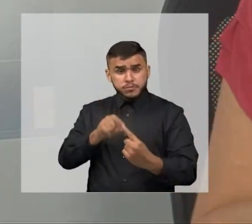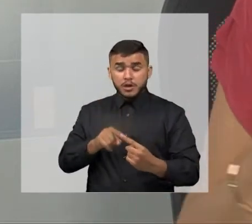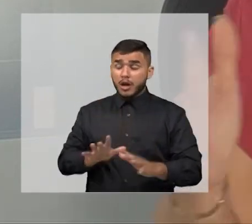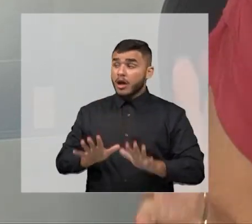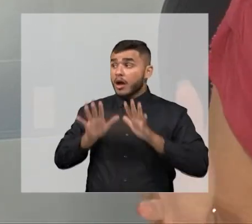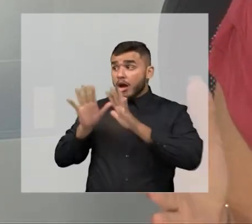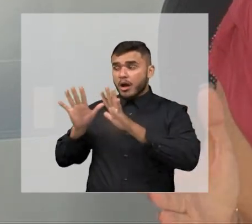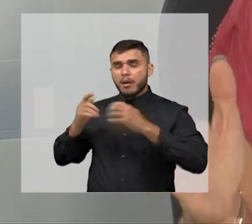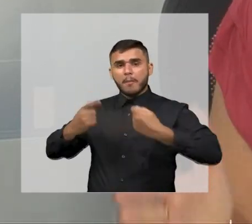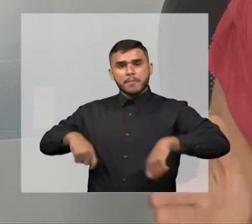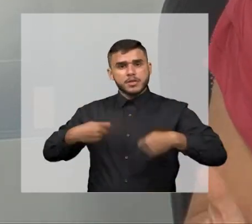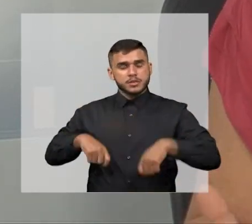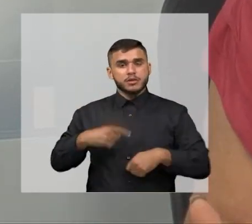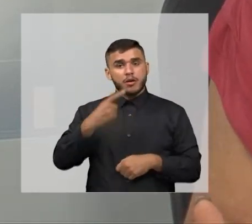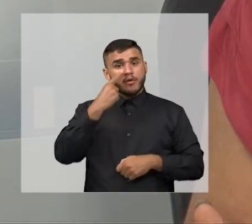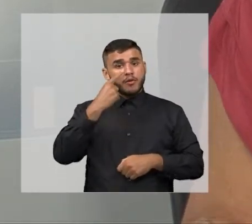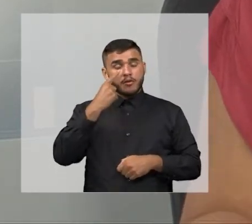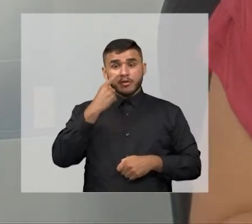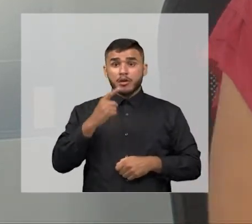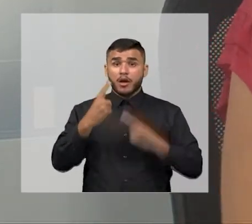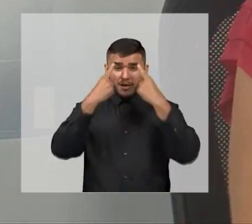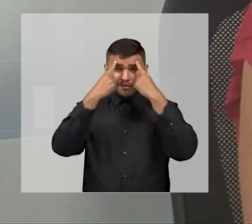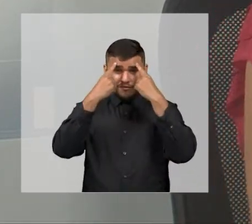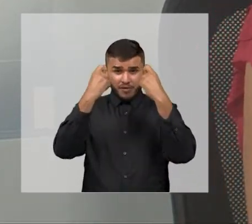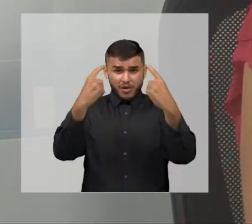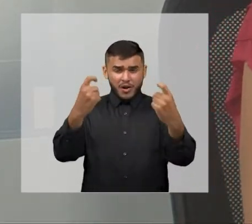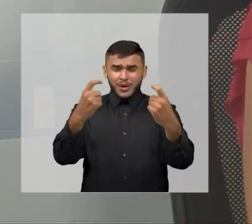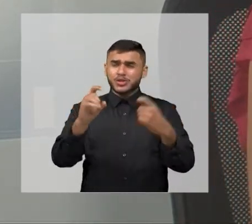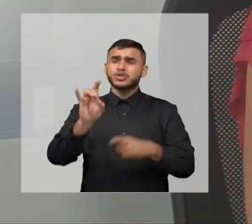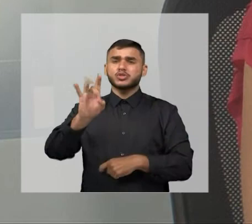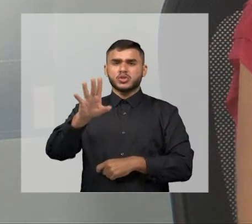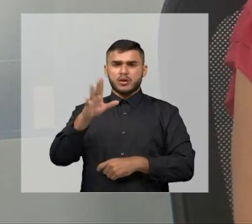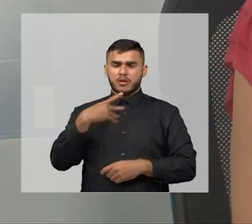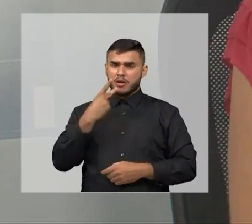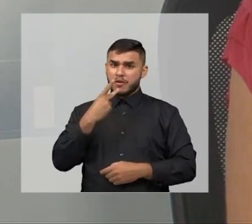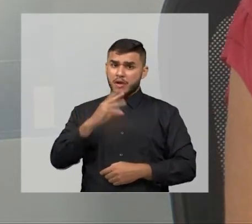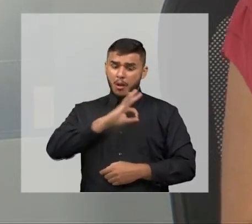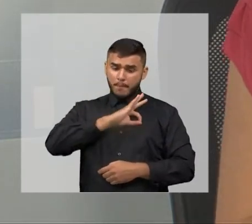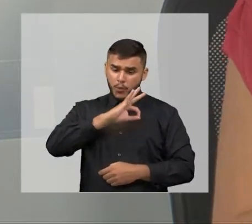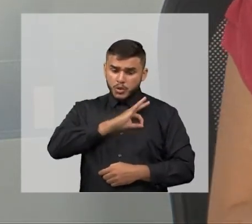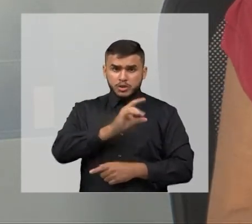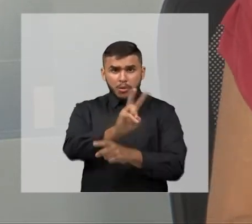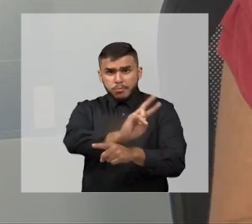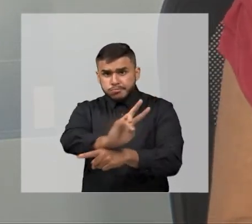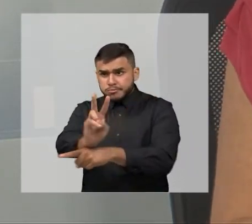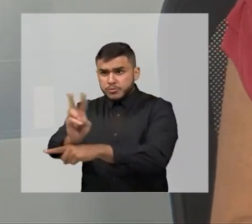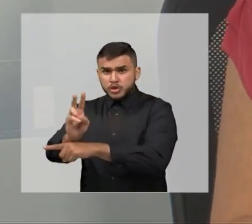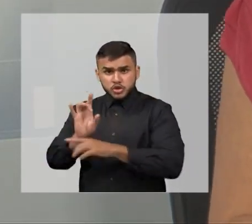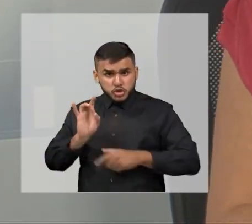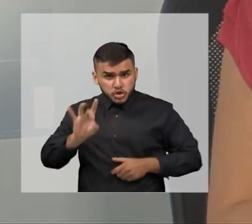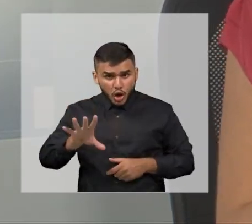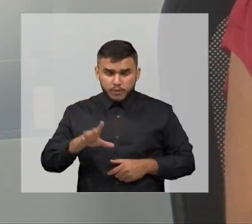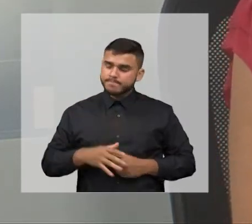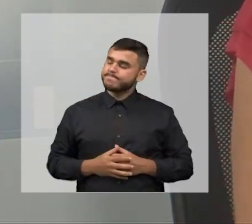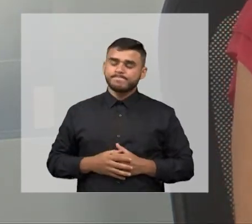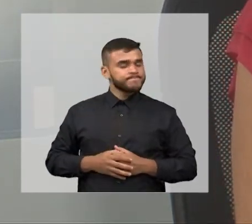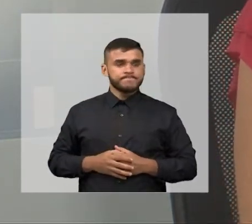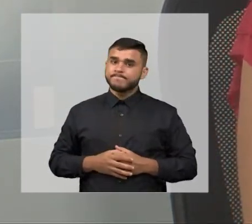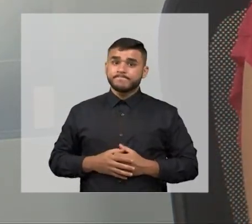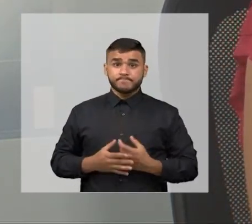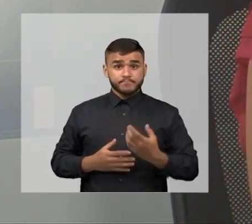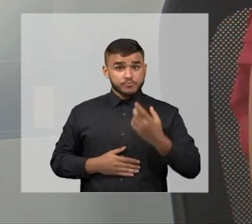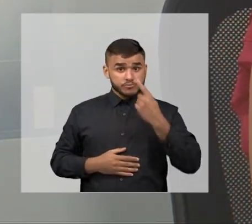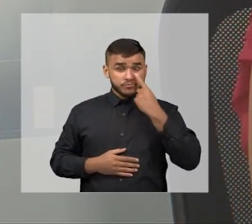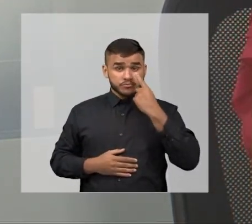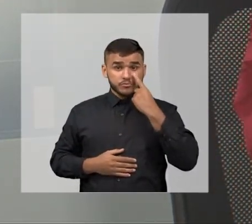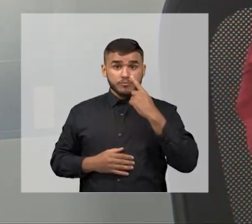precisa ampliar essa discussão. O problema da violência não se resolve só com polícia. A gente precisa